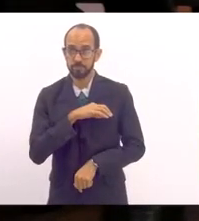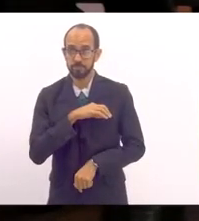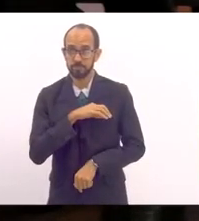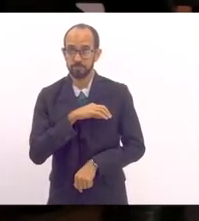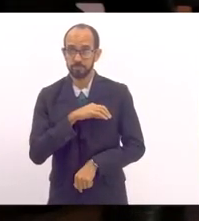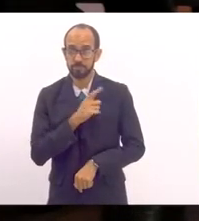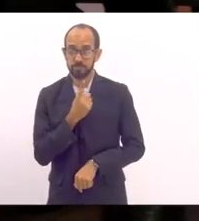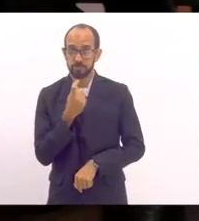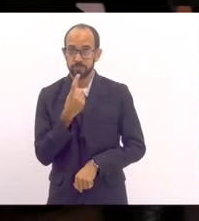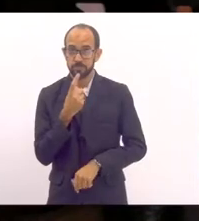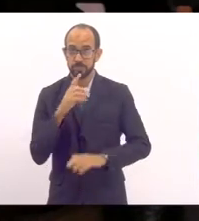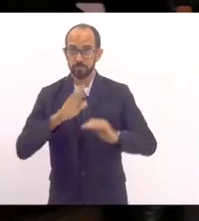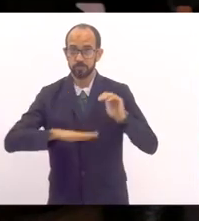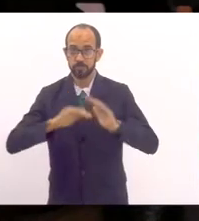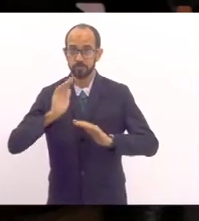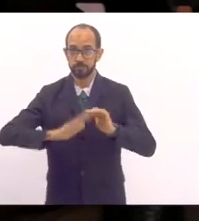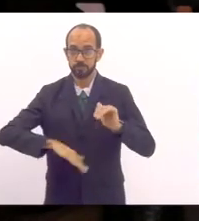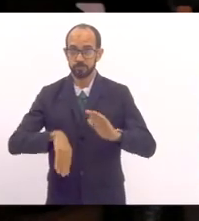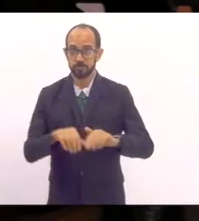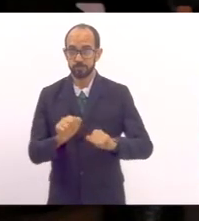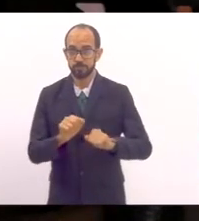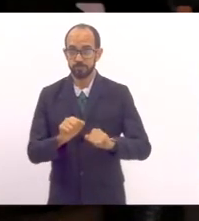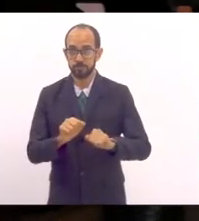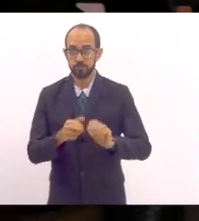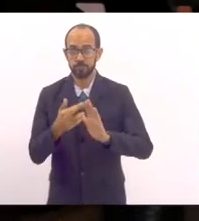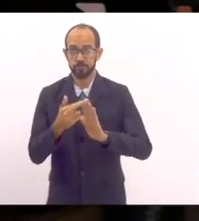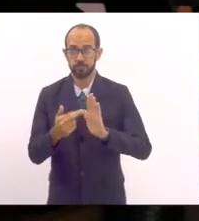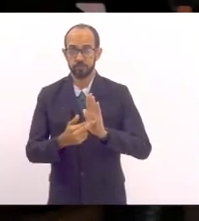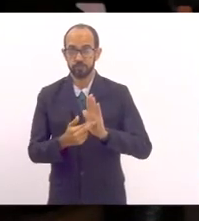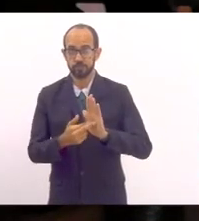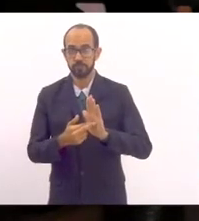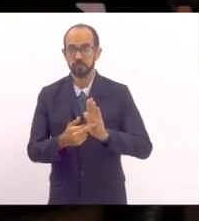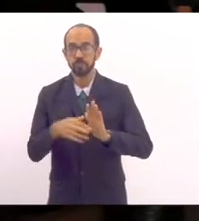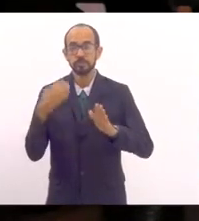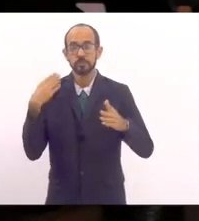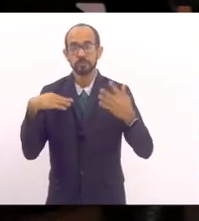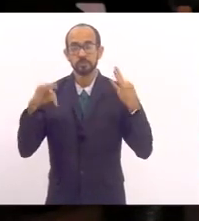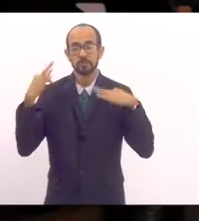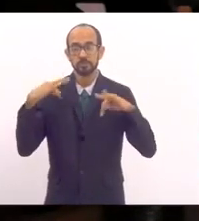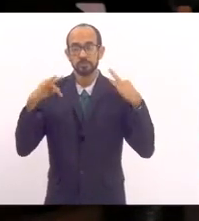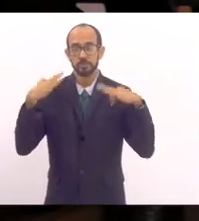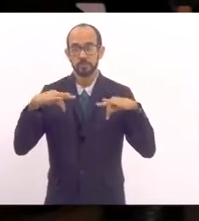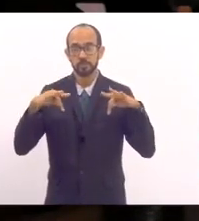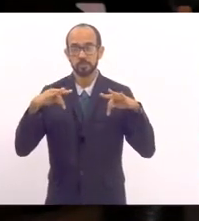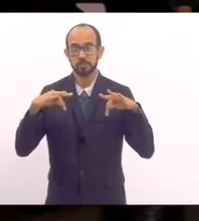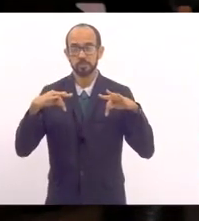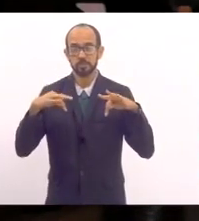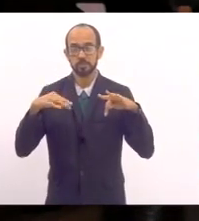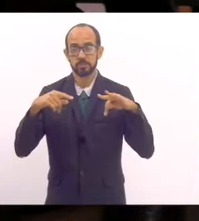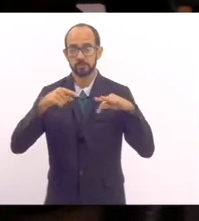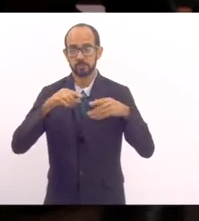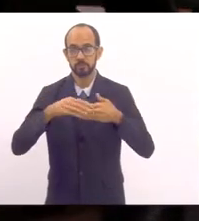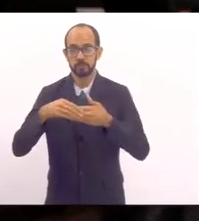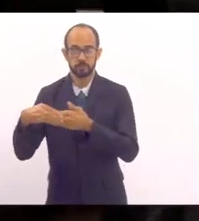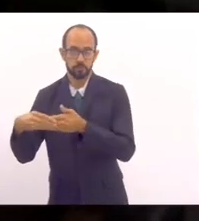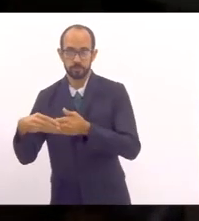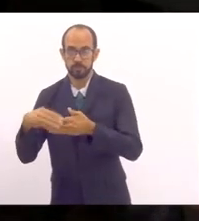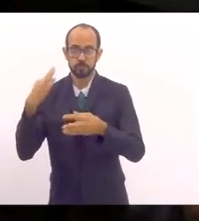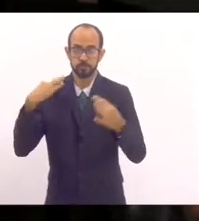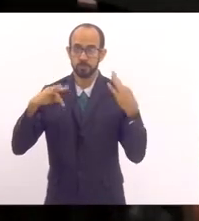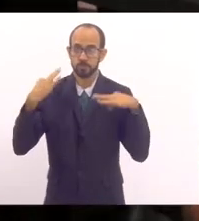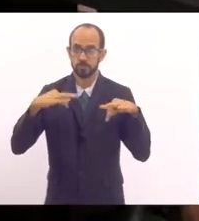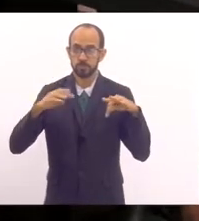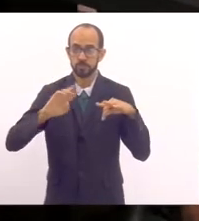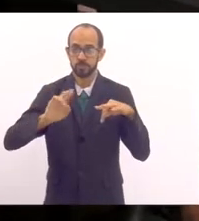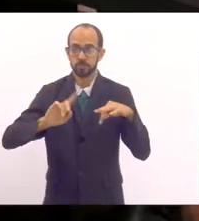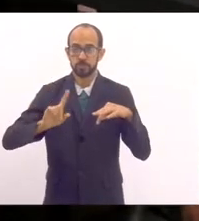única profissão regulamentada do turismo, que é a de guia de turismo, o guia de turismo, que não é do receptivo,